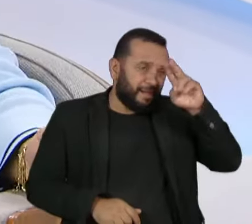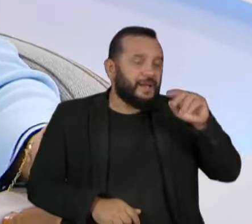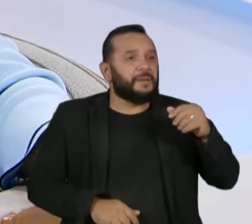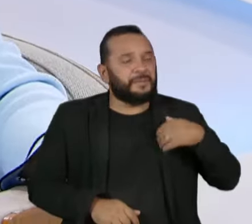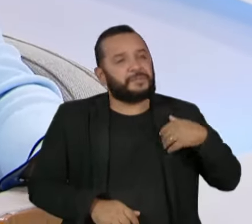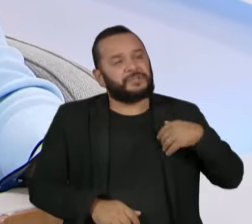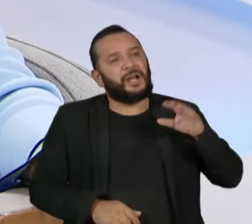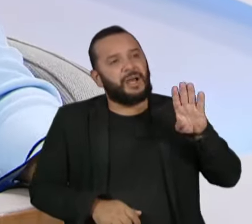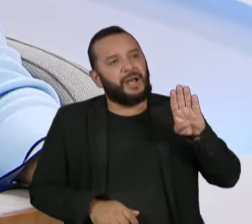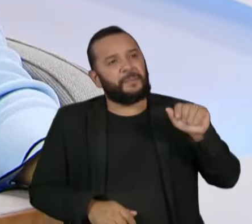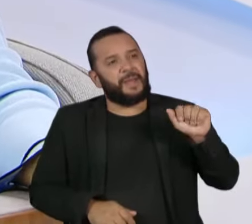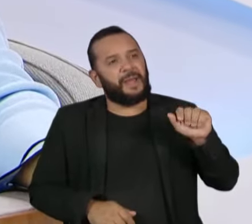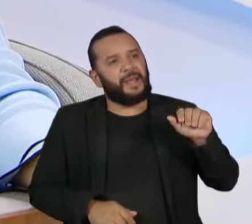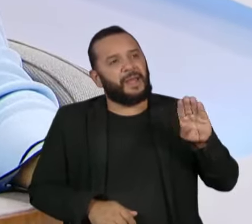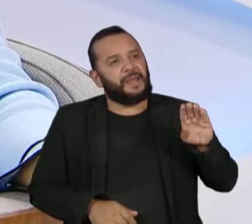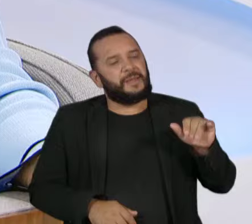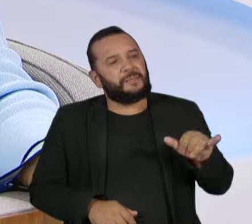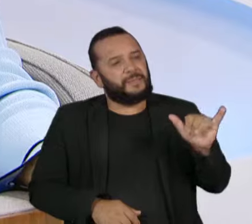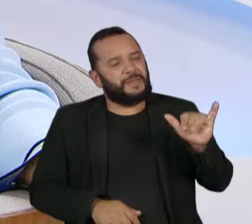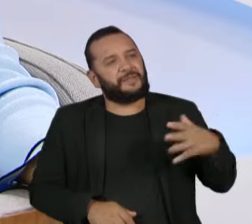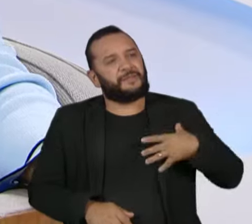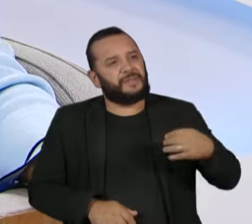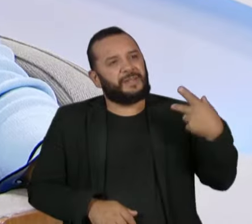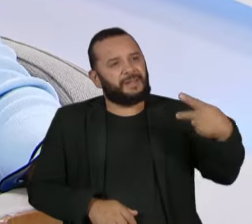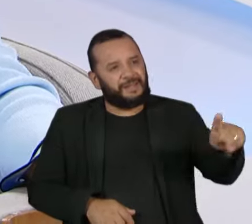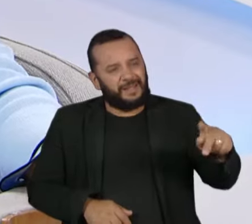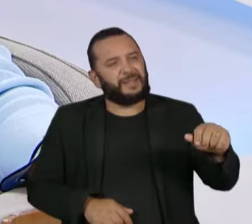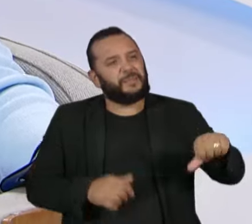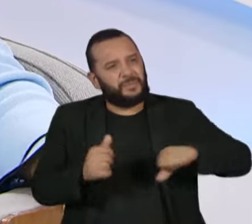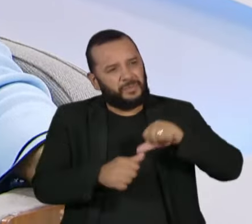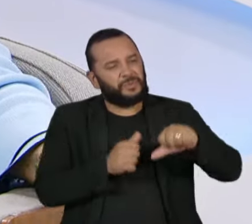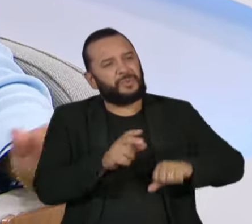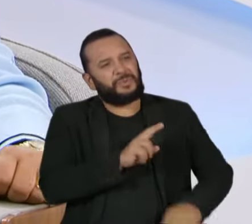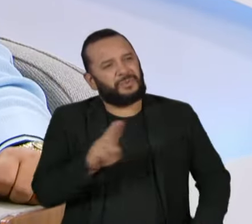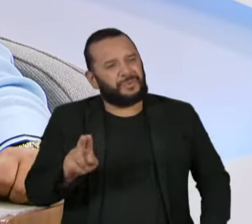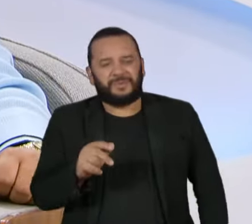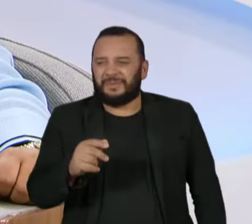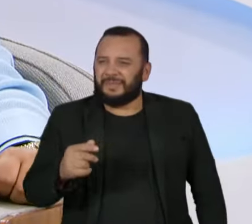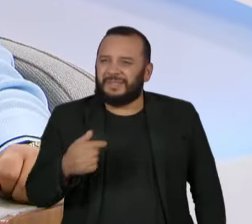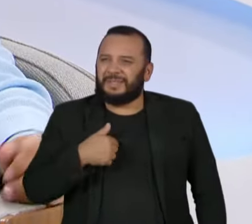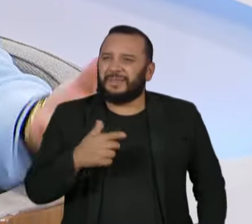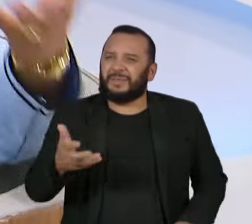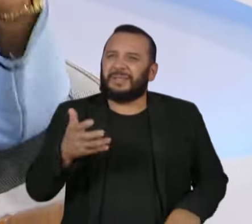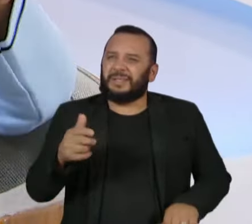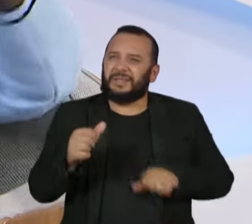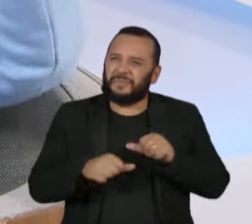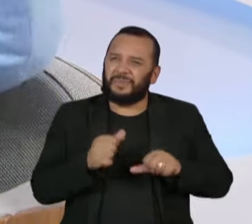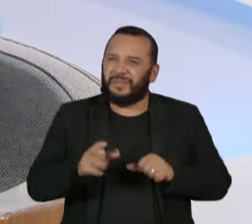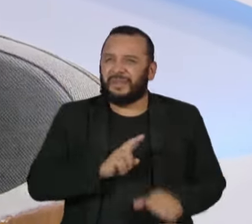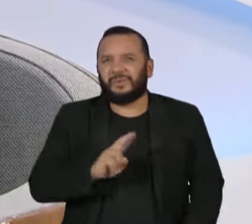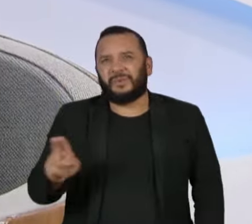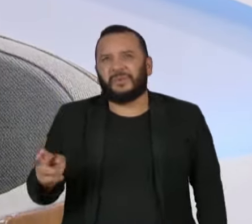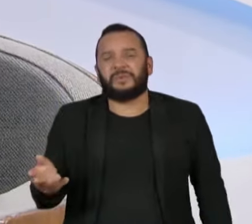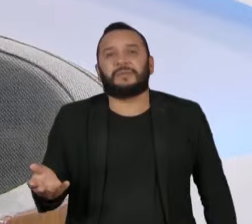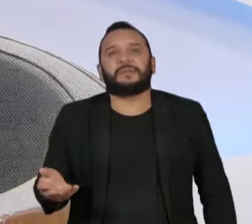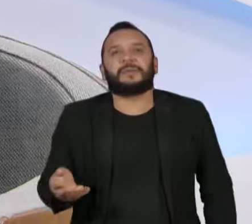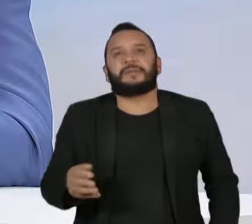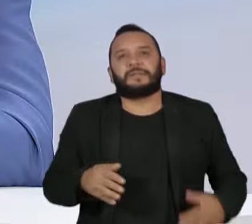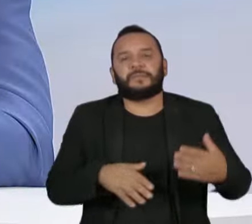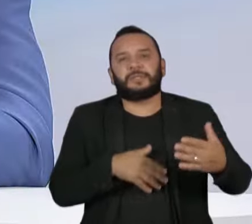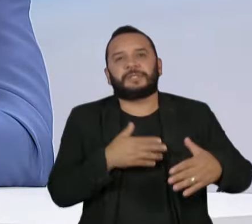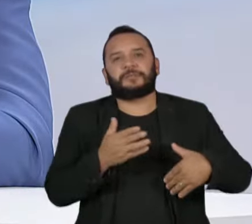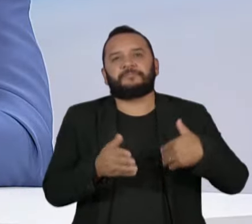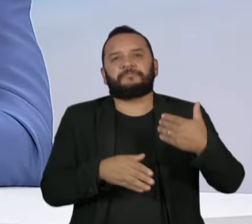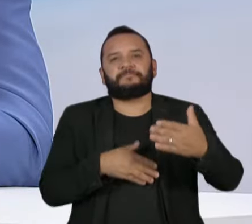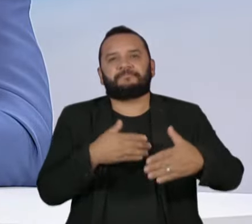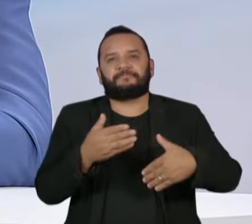era Ariroca, virou Sara, e depois eu falava, meu Deus, por que eu não fiz isso com meu nome, mas aí também passou